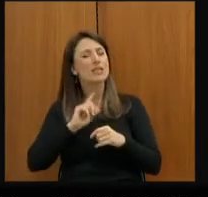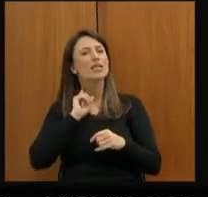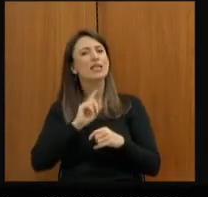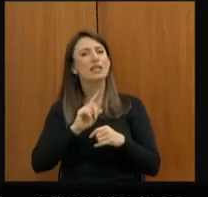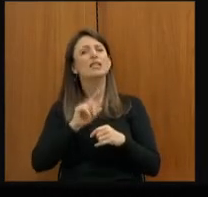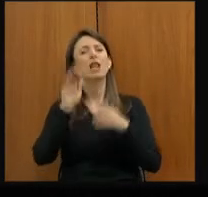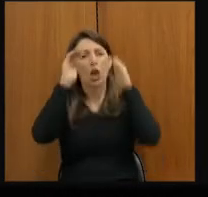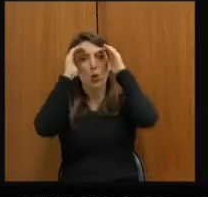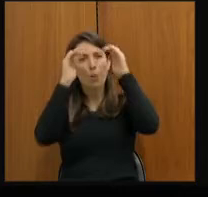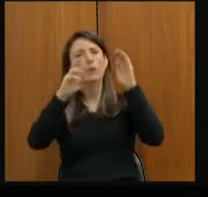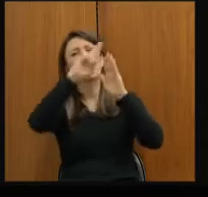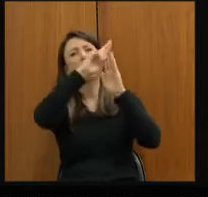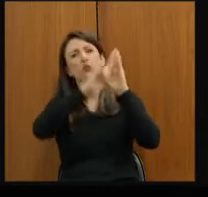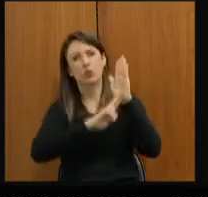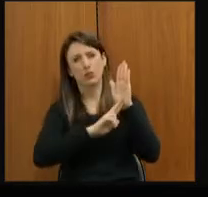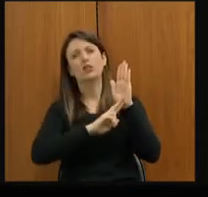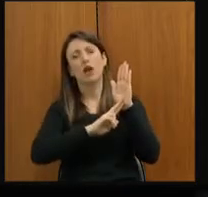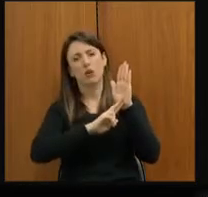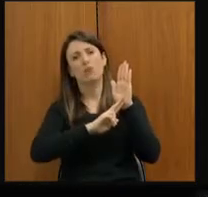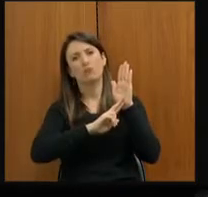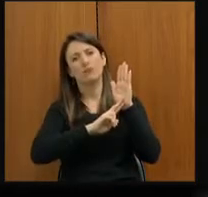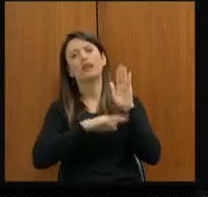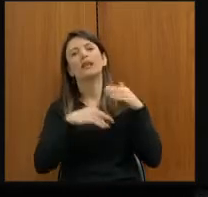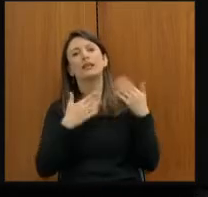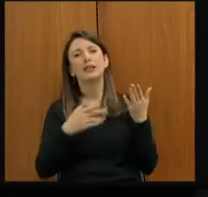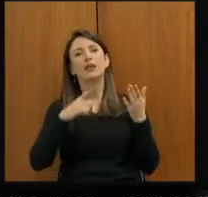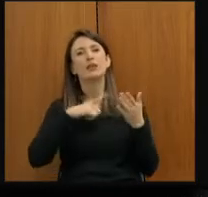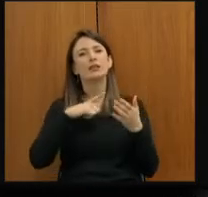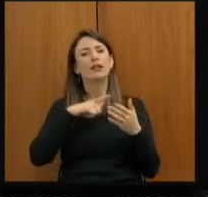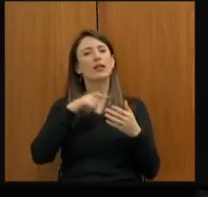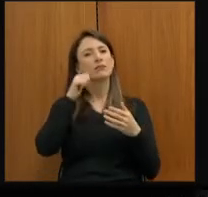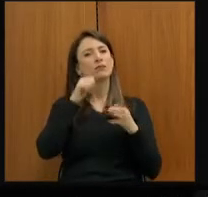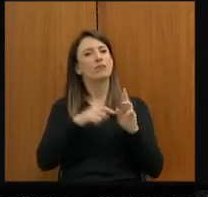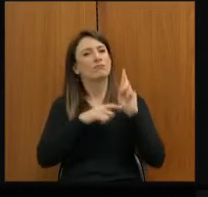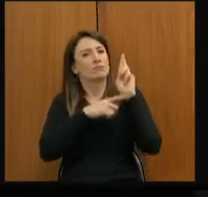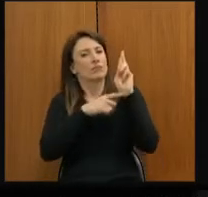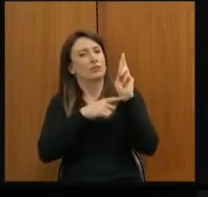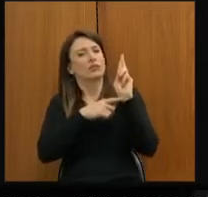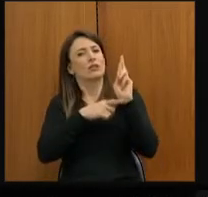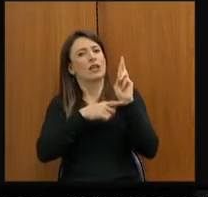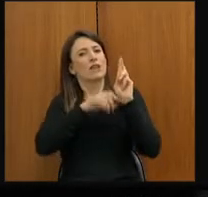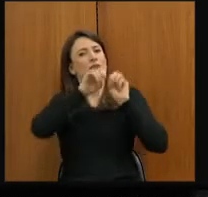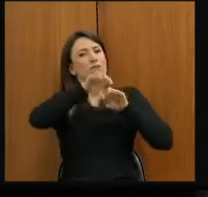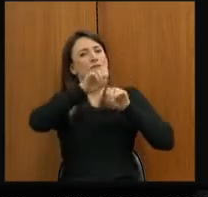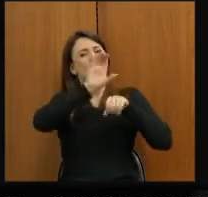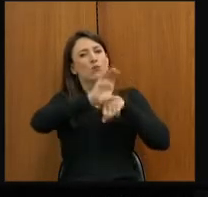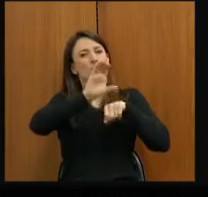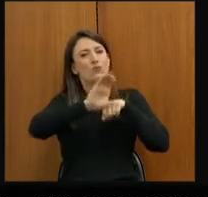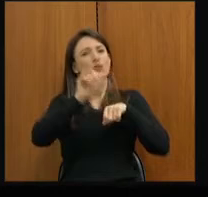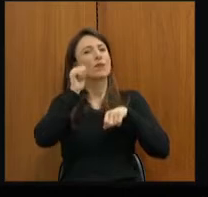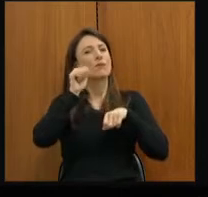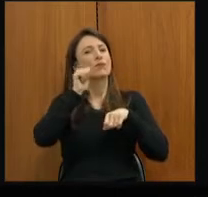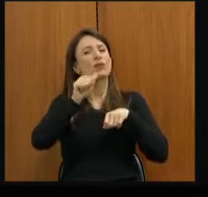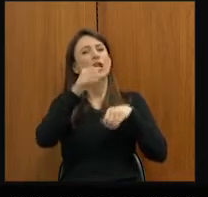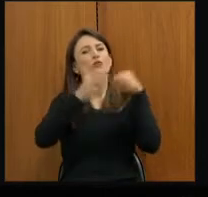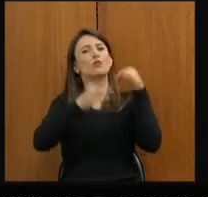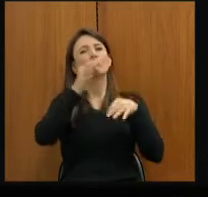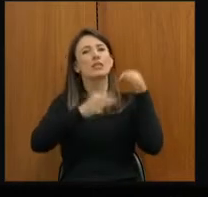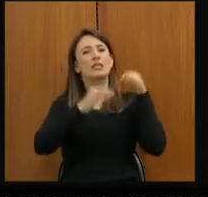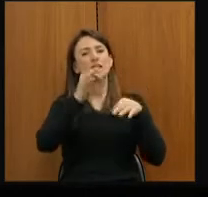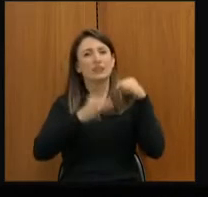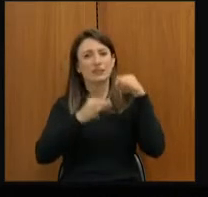essa resolução a curadora do curso foi a juíza Lídia Borba que já esteja aqui em